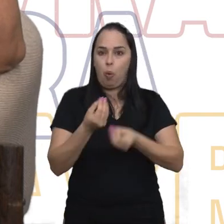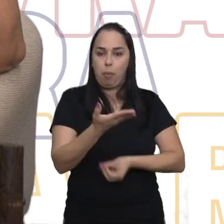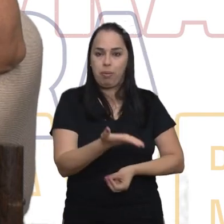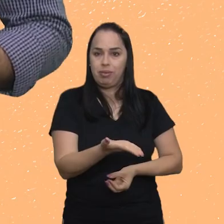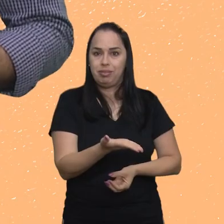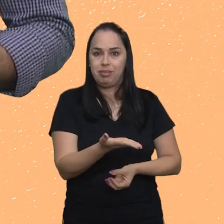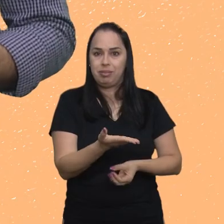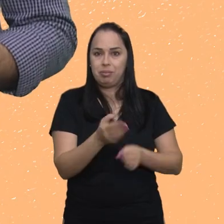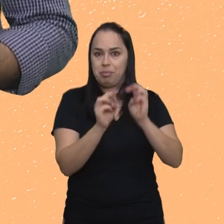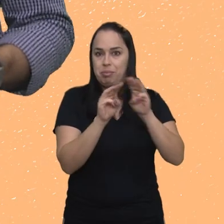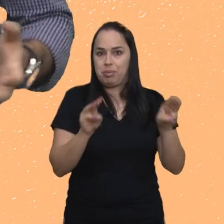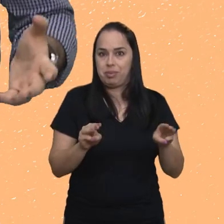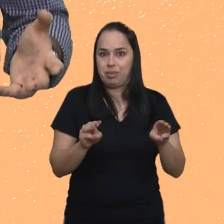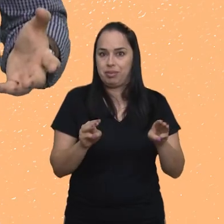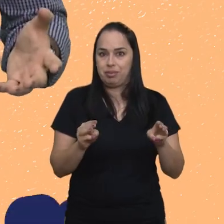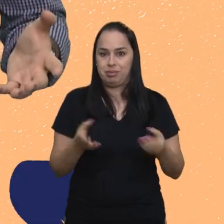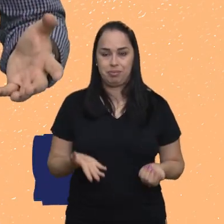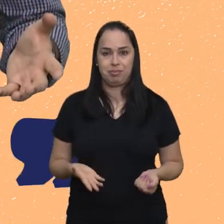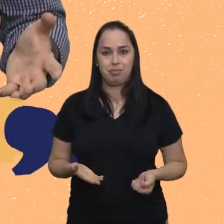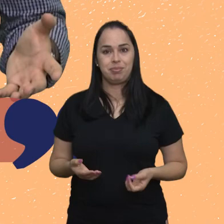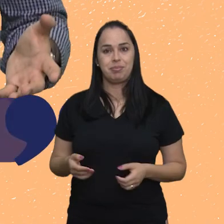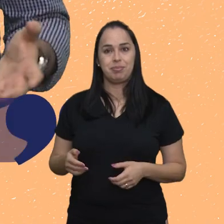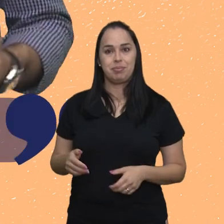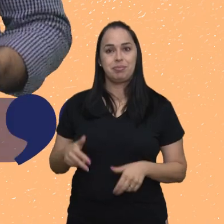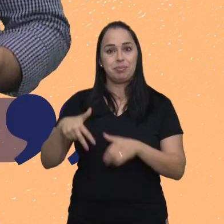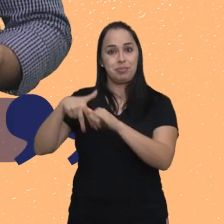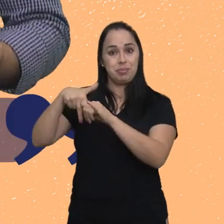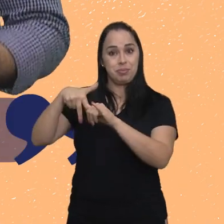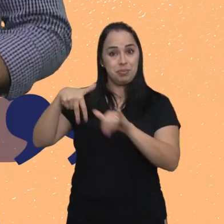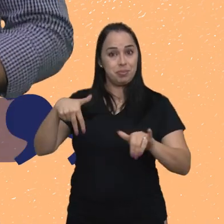Sacra. O Com a Palavra fica por aqui.